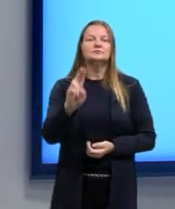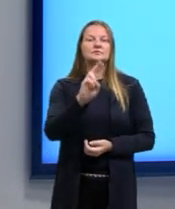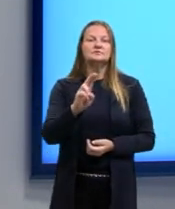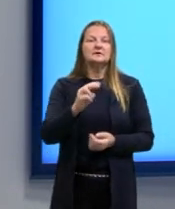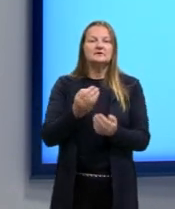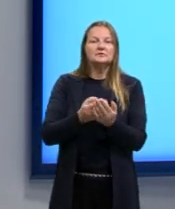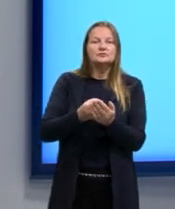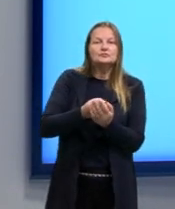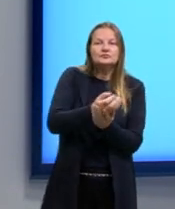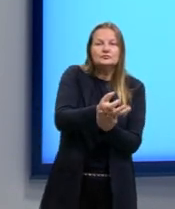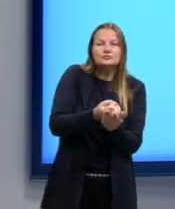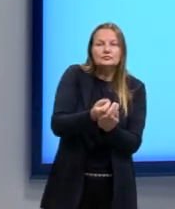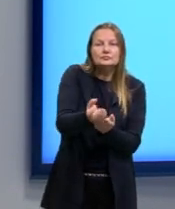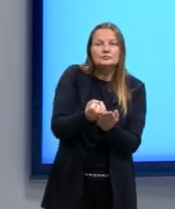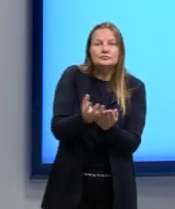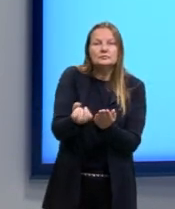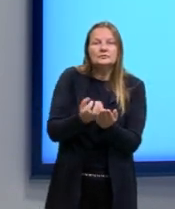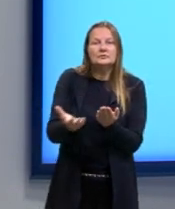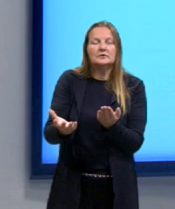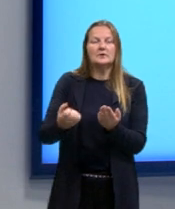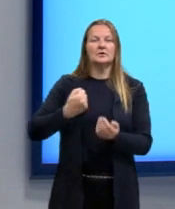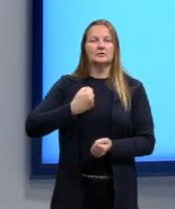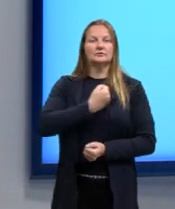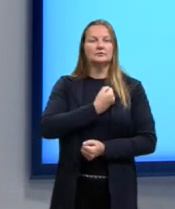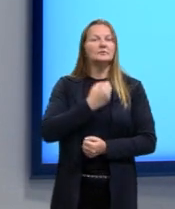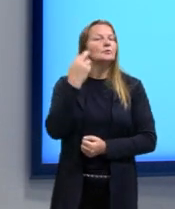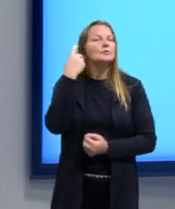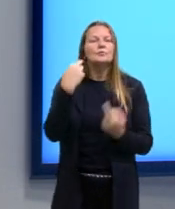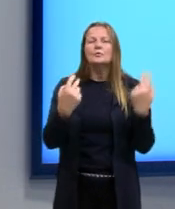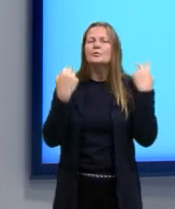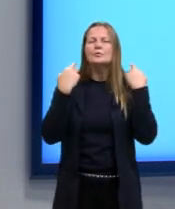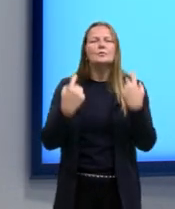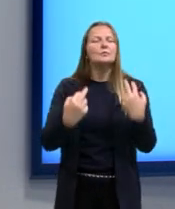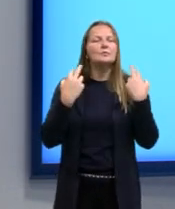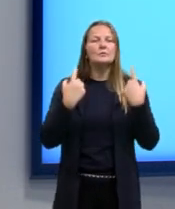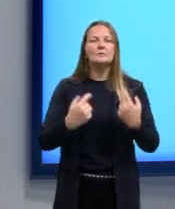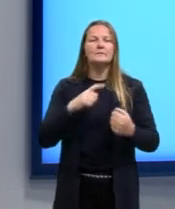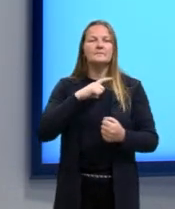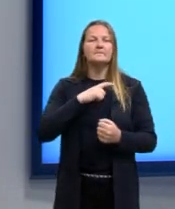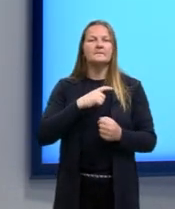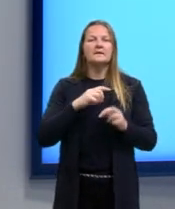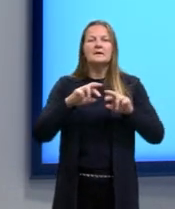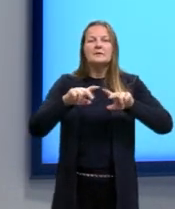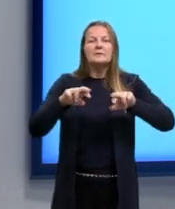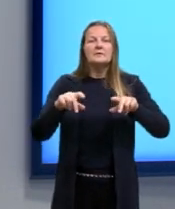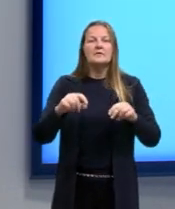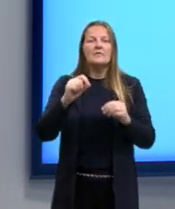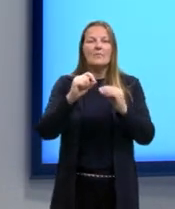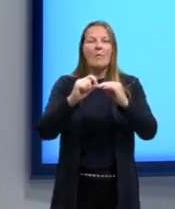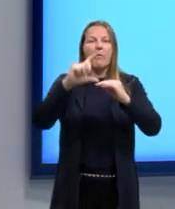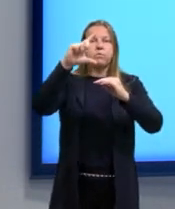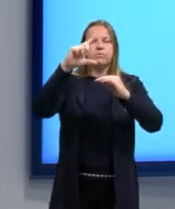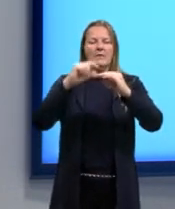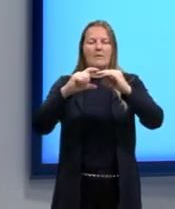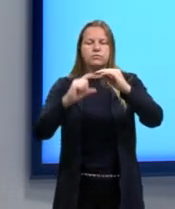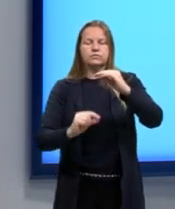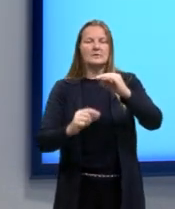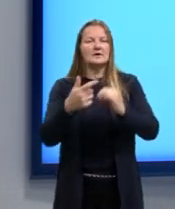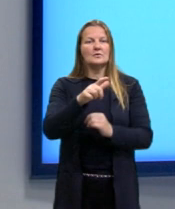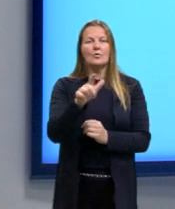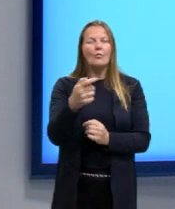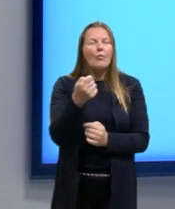distribuições numéricas normais que tem uma baixa quantidade de valores discrepantes